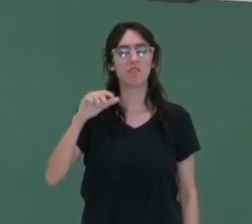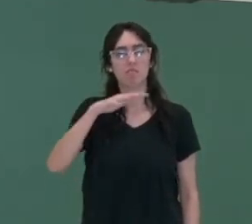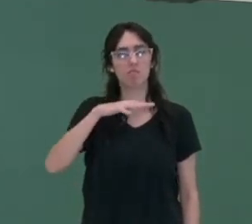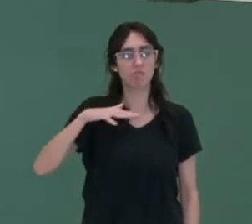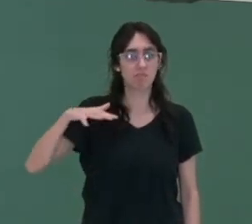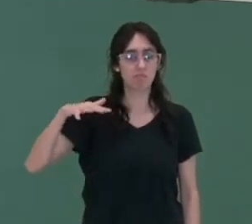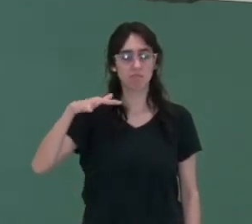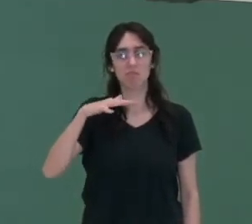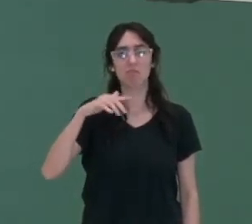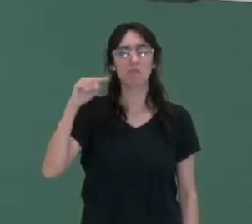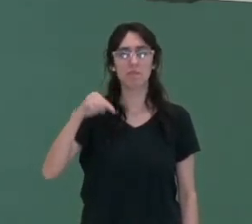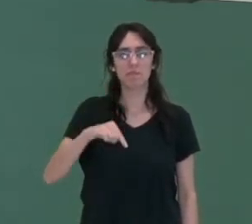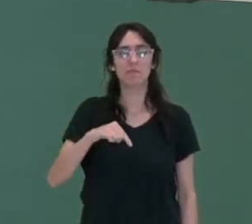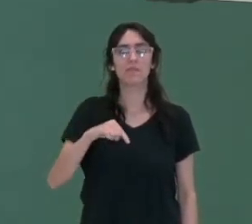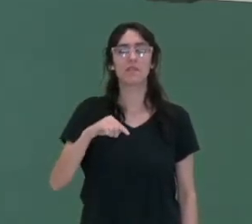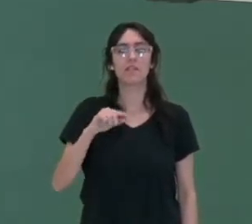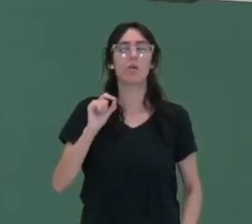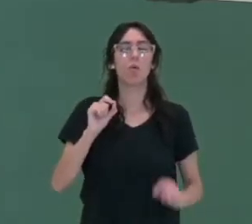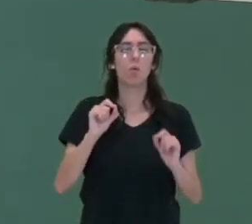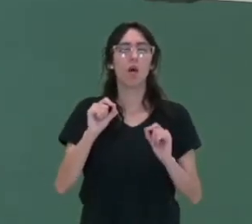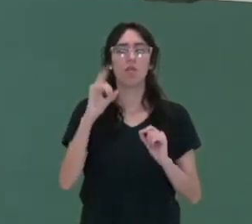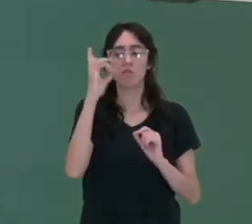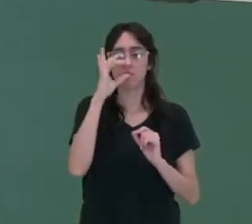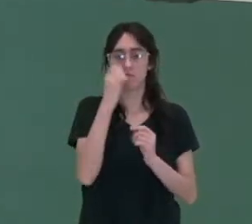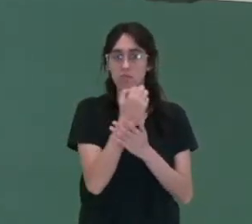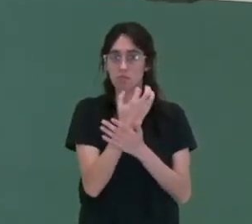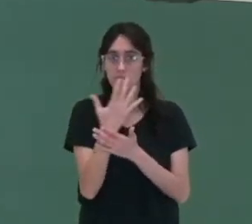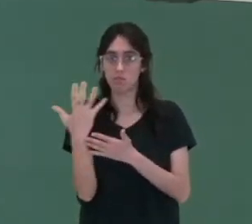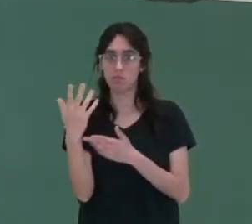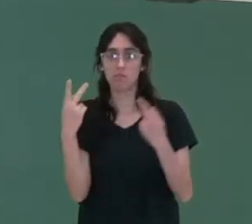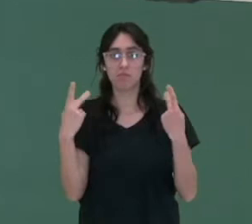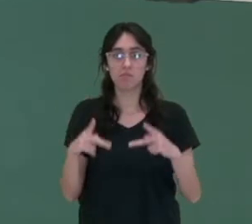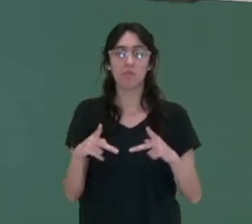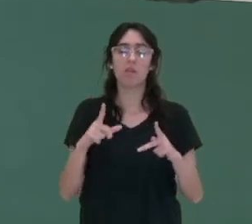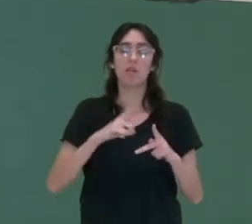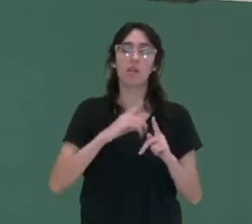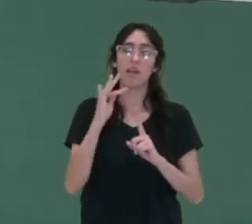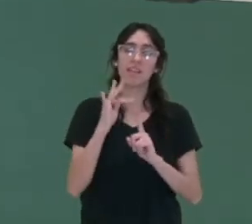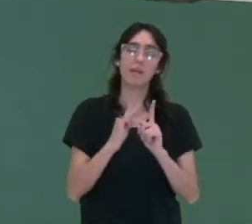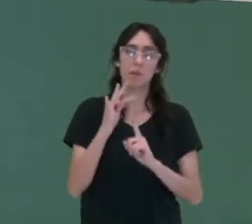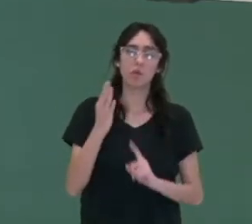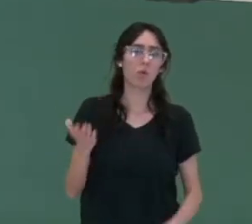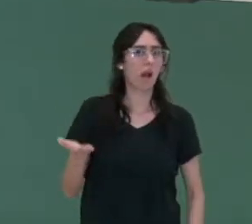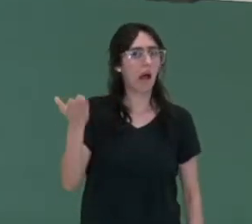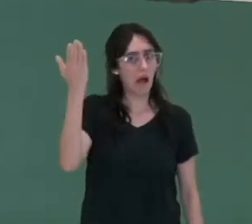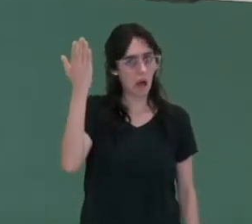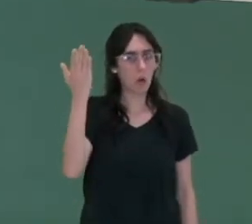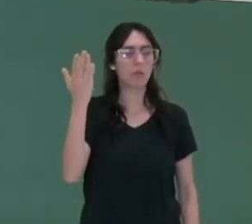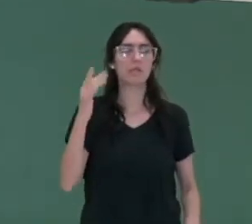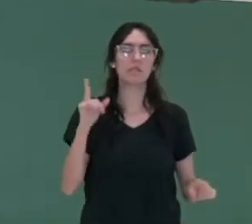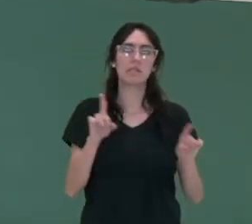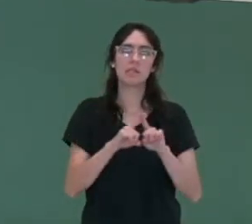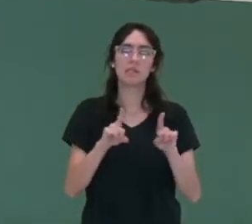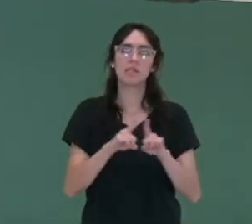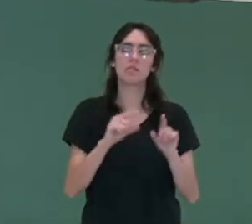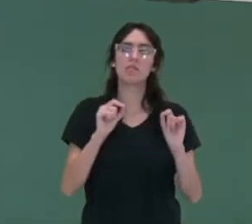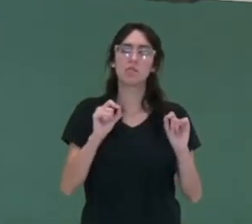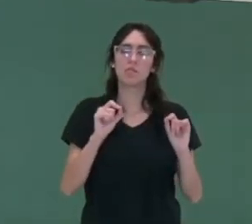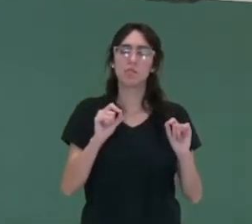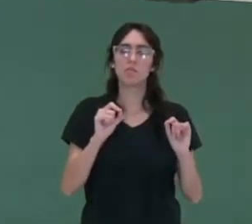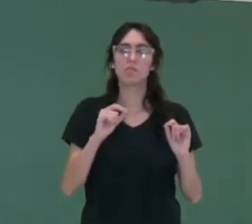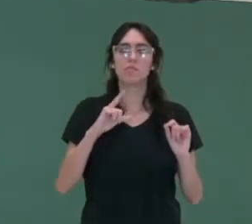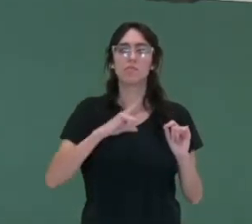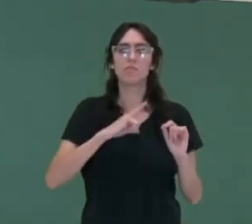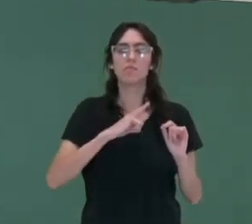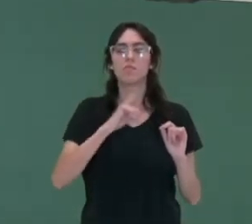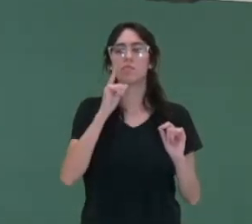nordestino, sendo uma vegetação, um bioma caracterizado por temperaturas elevadas, por baixos índices